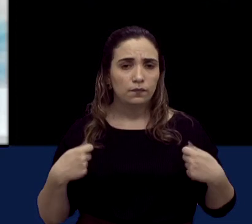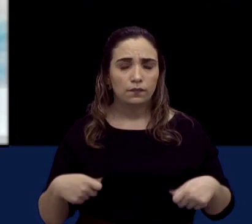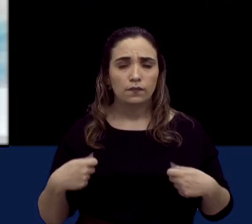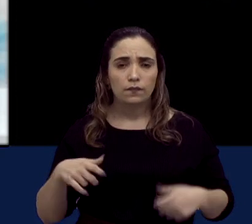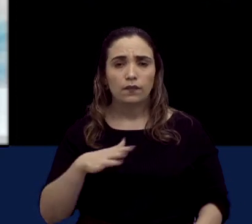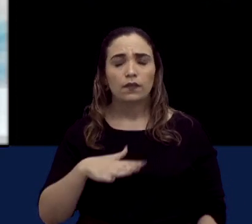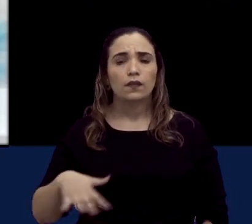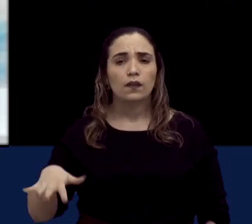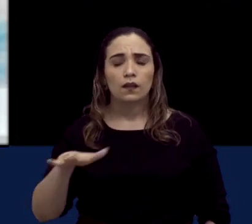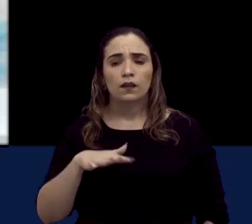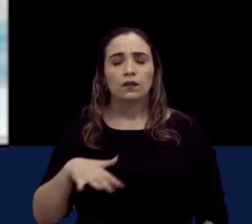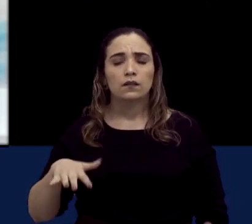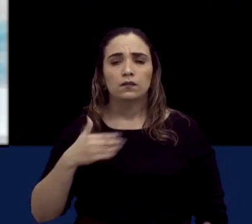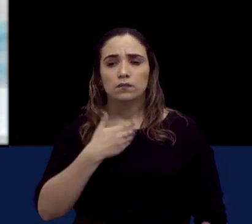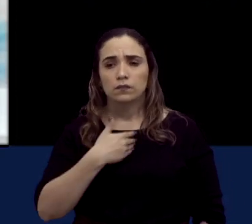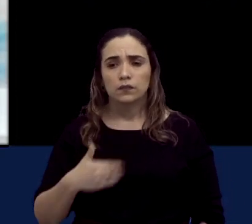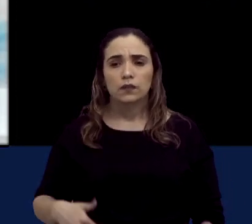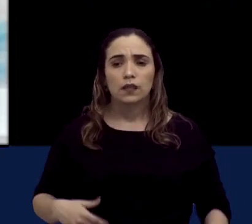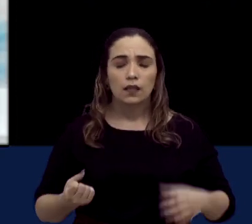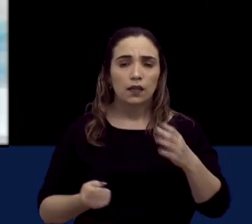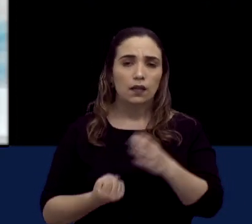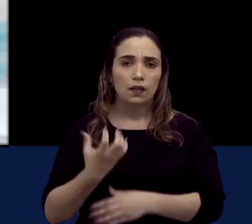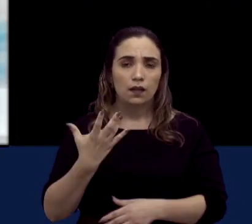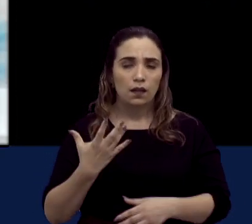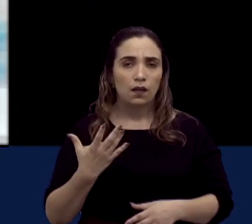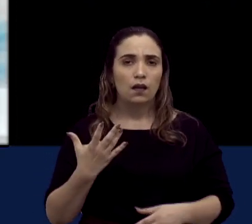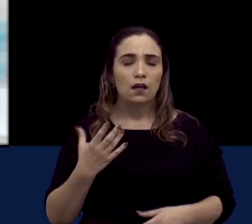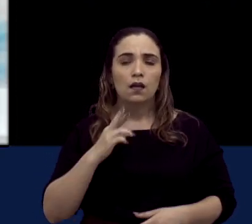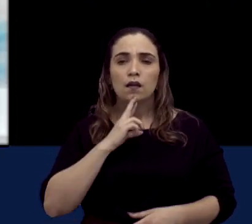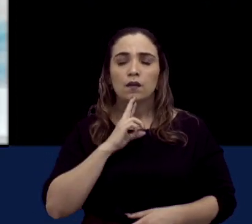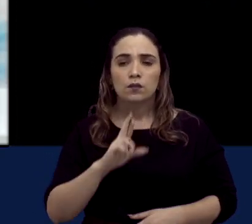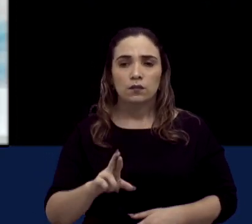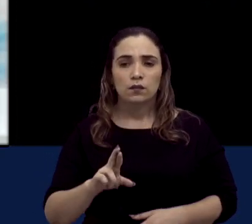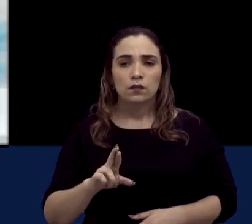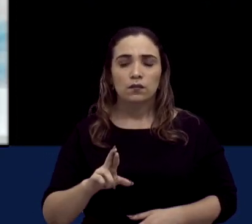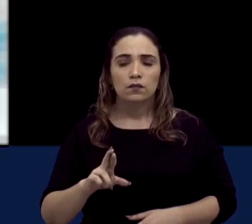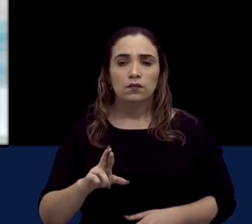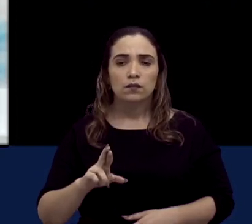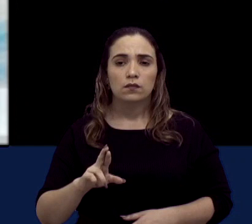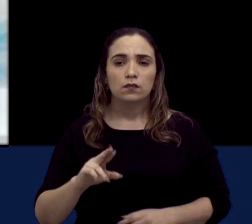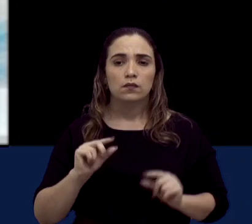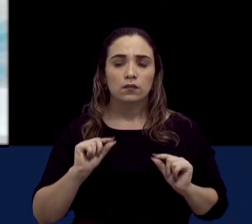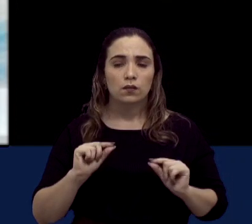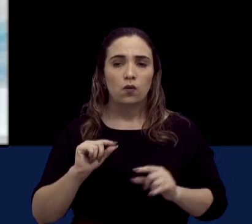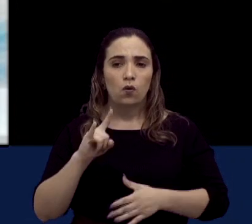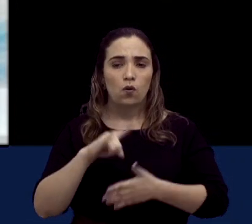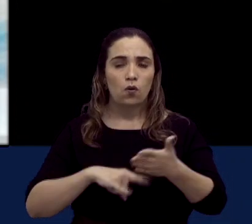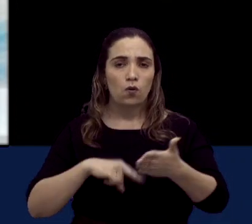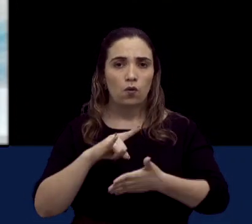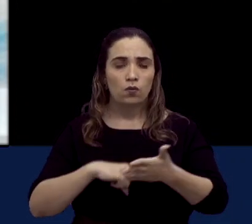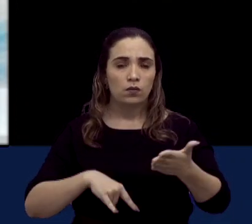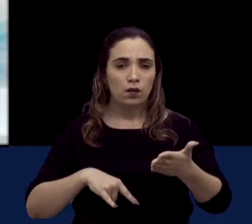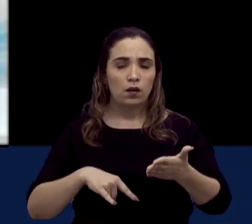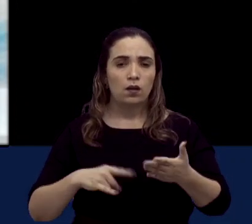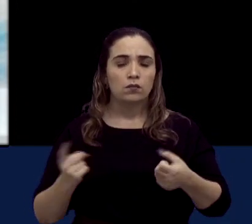público implantar um modelo de gestão por resultado seria através de contrato de gestão.